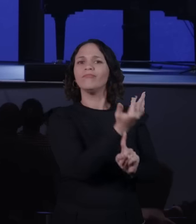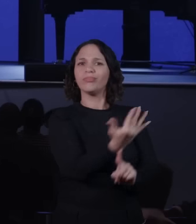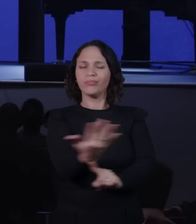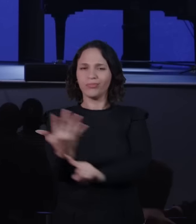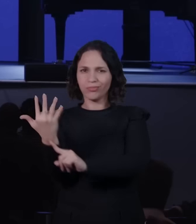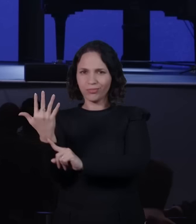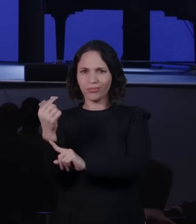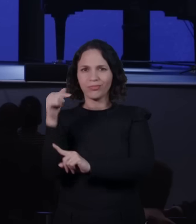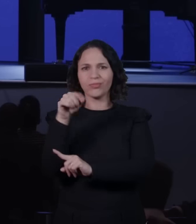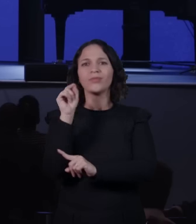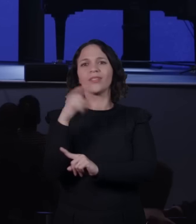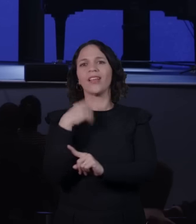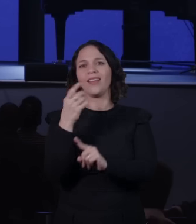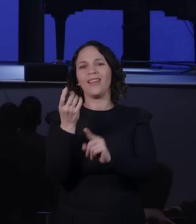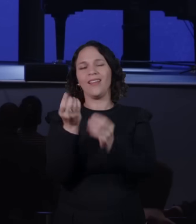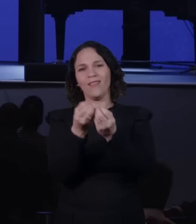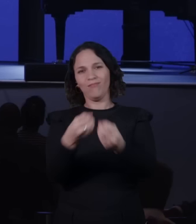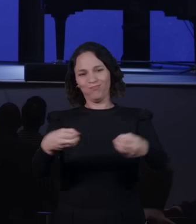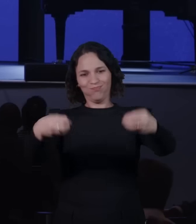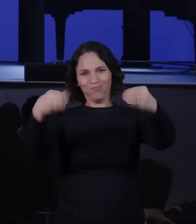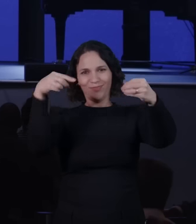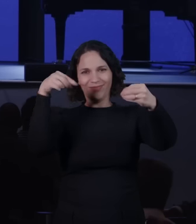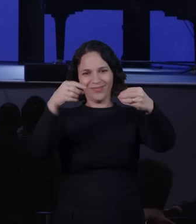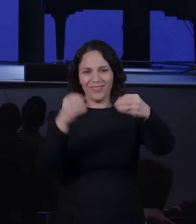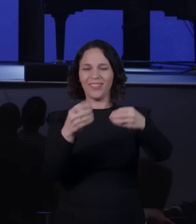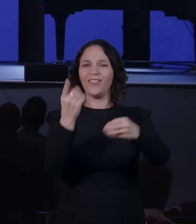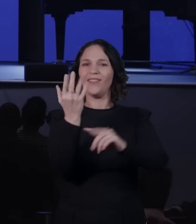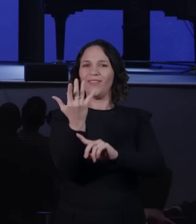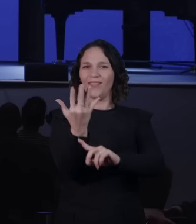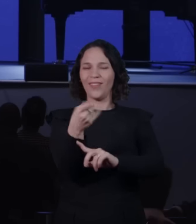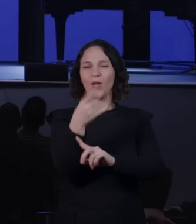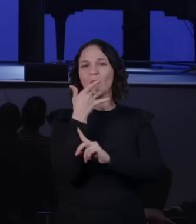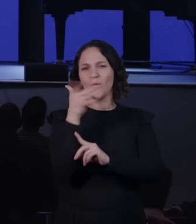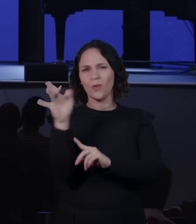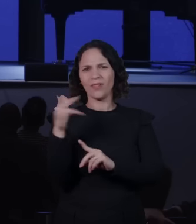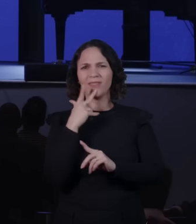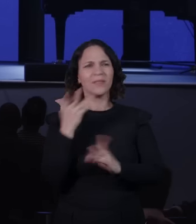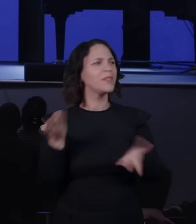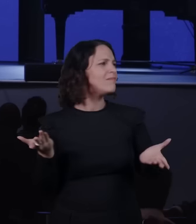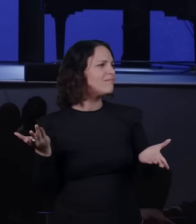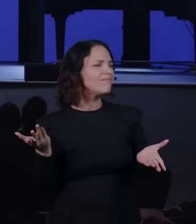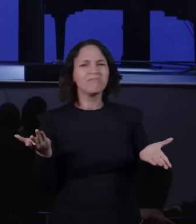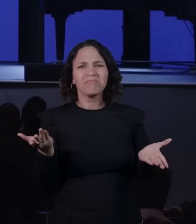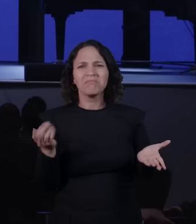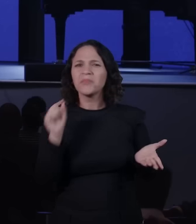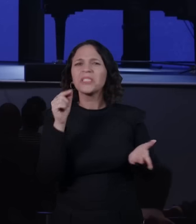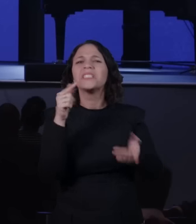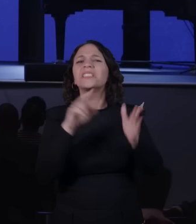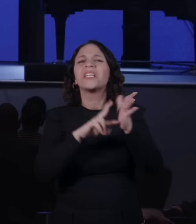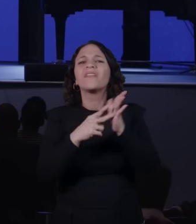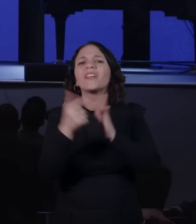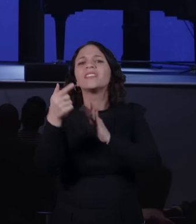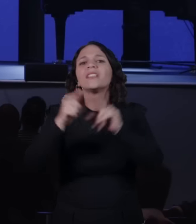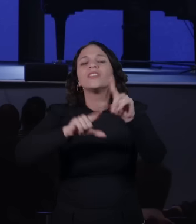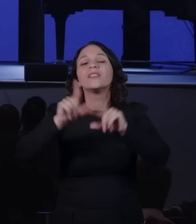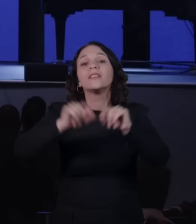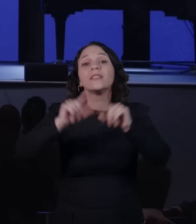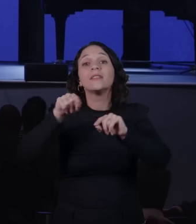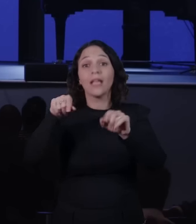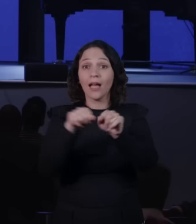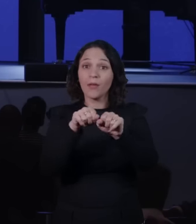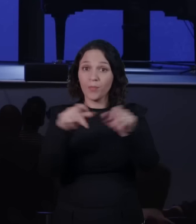7 candeeiros. Candeeiro é um candelabro de ouro. Aí alguém vai dizer: mas espera lá, o que são essas 7 estrelas? O próprio livro